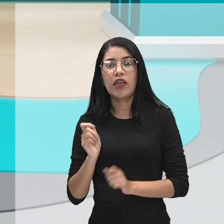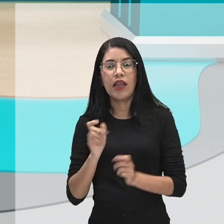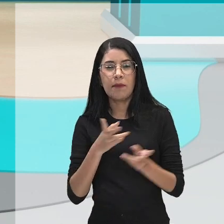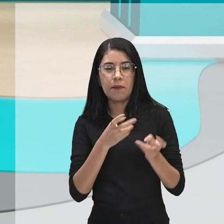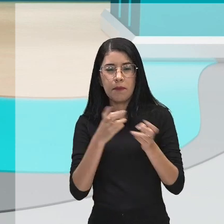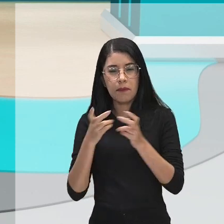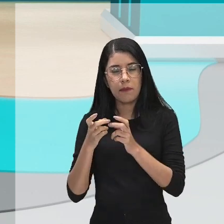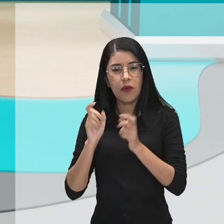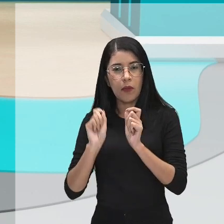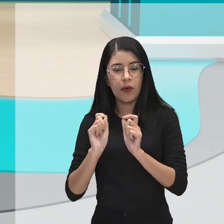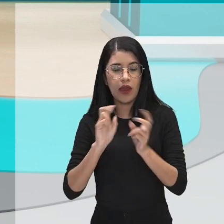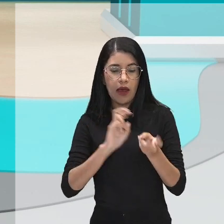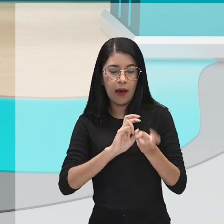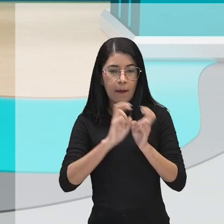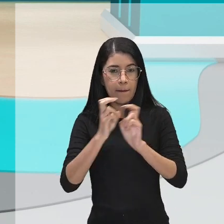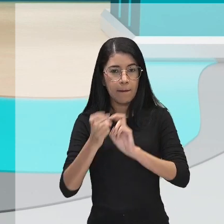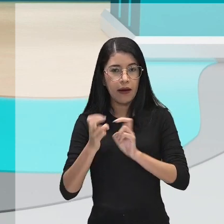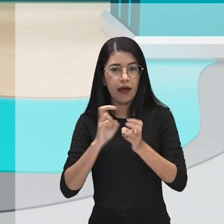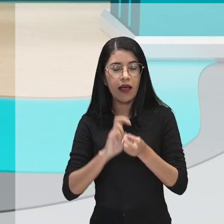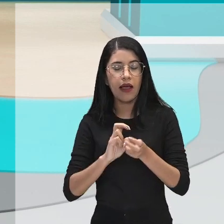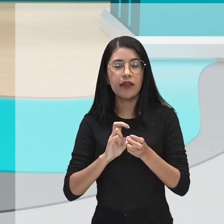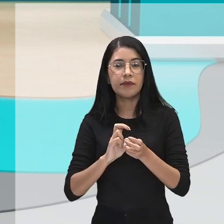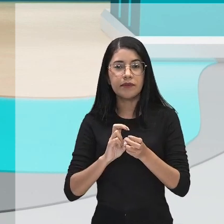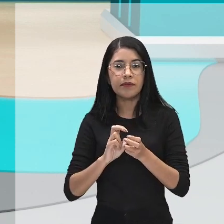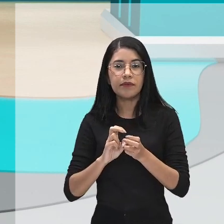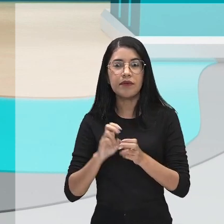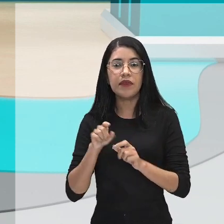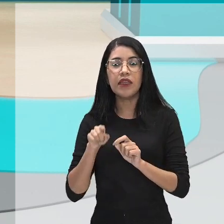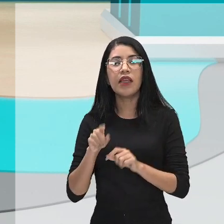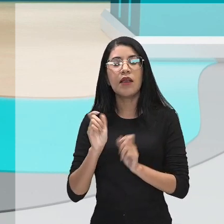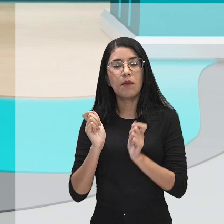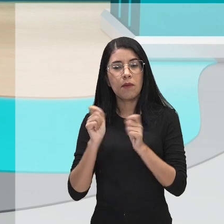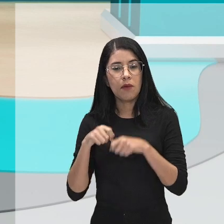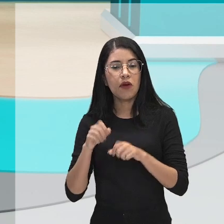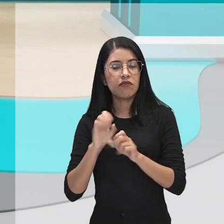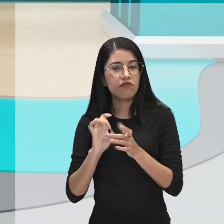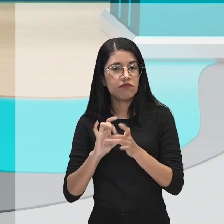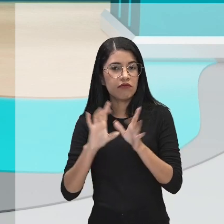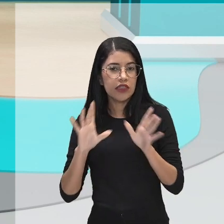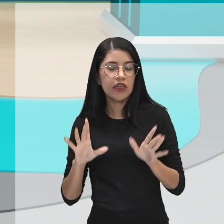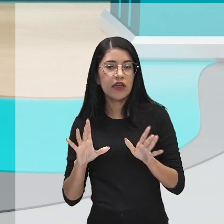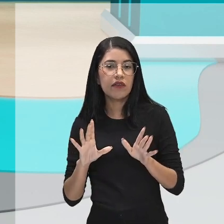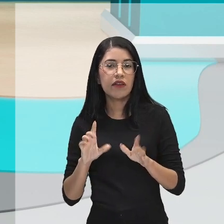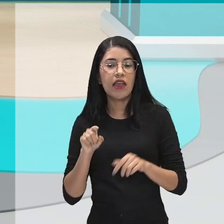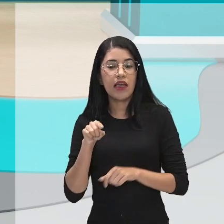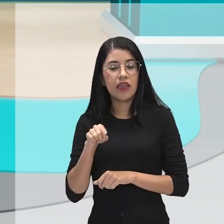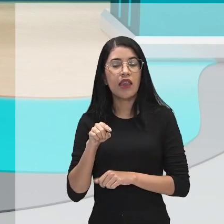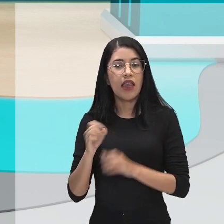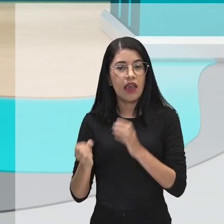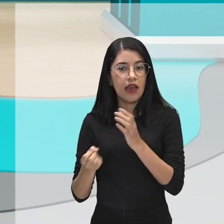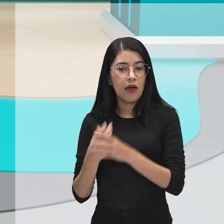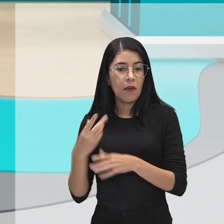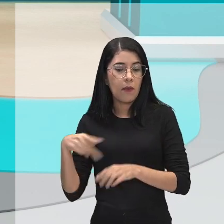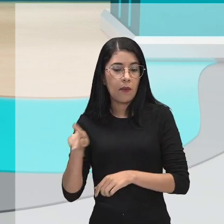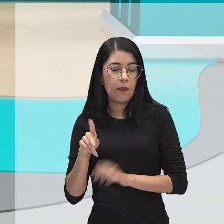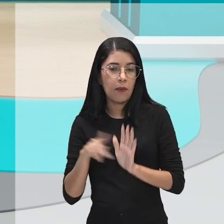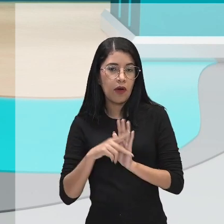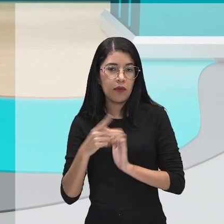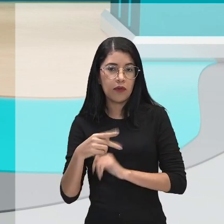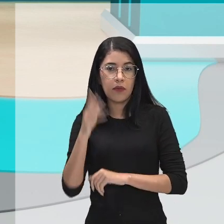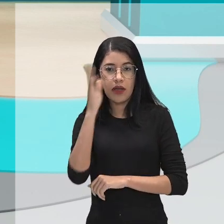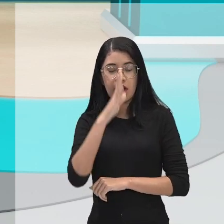assistindo uma apresentação do mestre Bimba, foi que disse: isso aqui é originário brasileiro, é